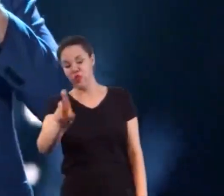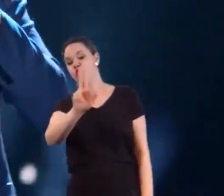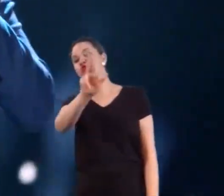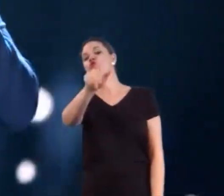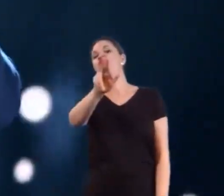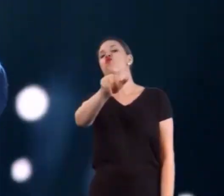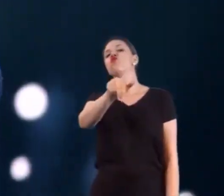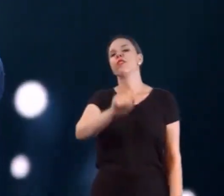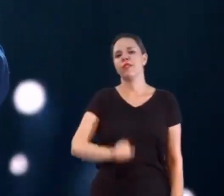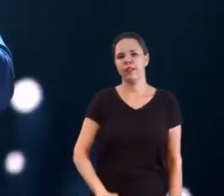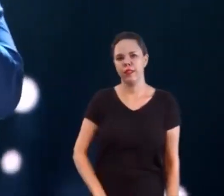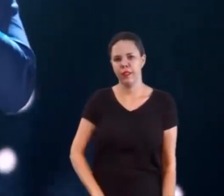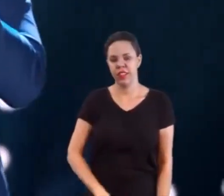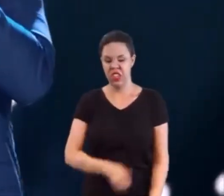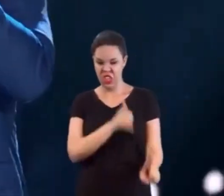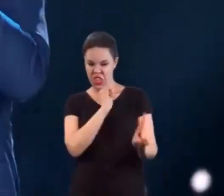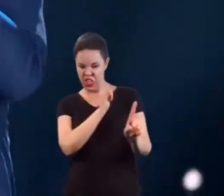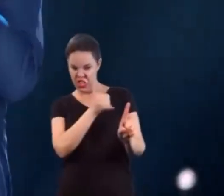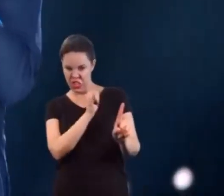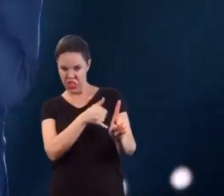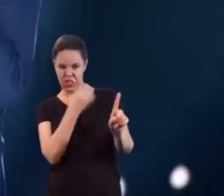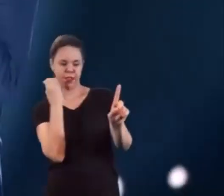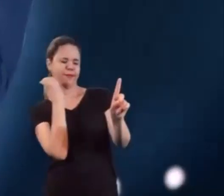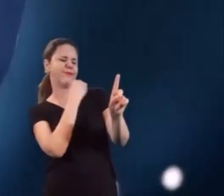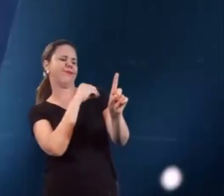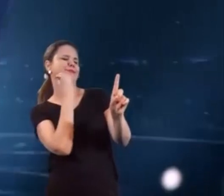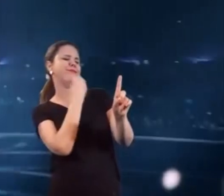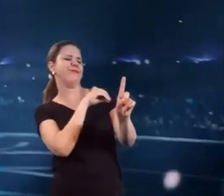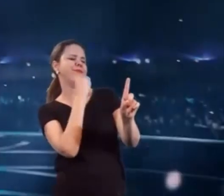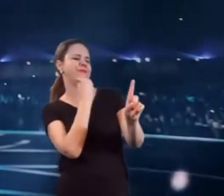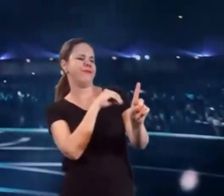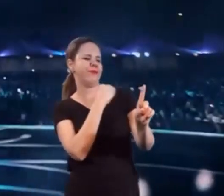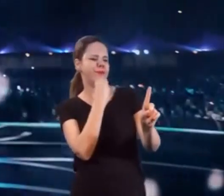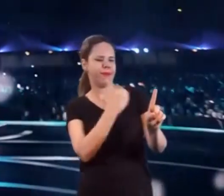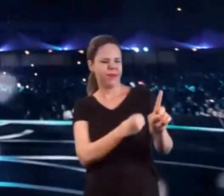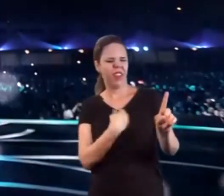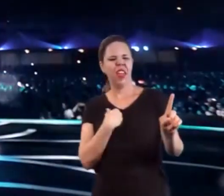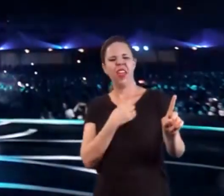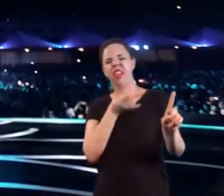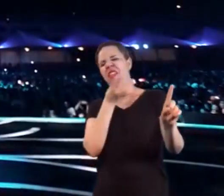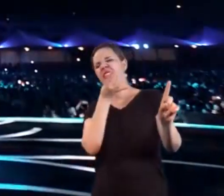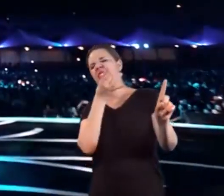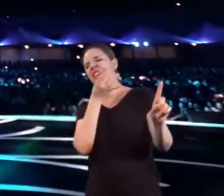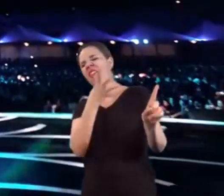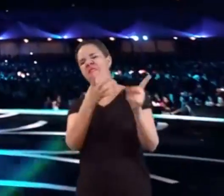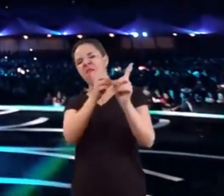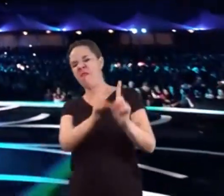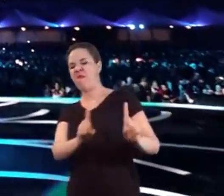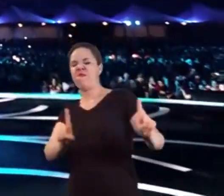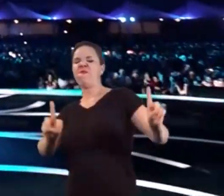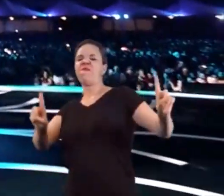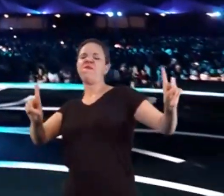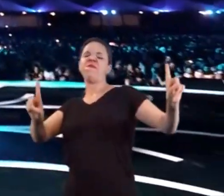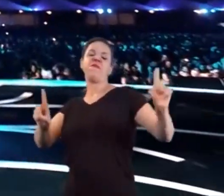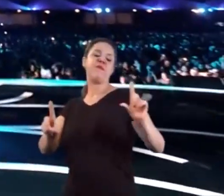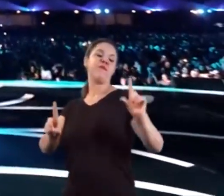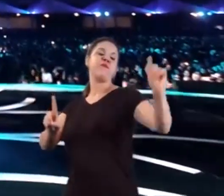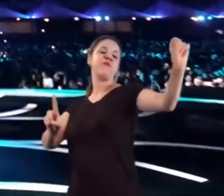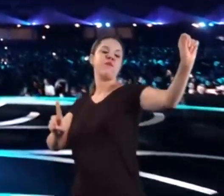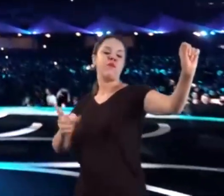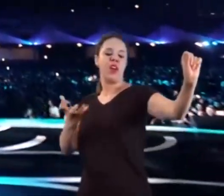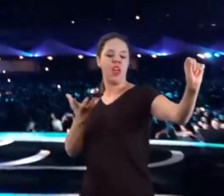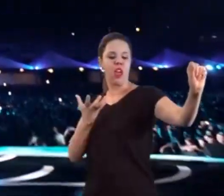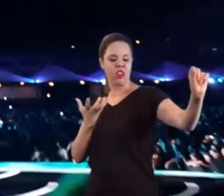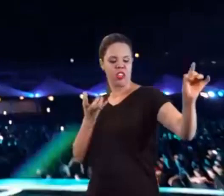Não vai. E se eu diz pra te convencer que eu nem ligava em te perder, que